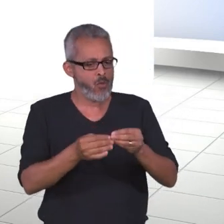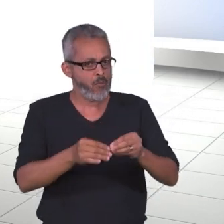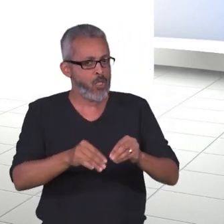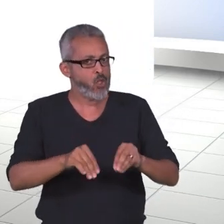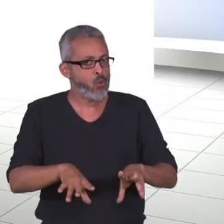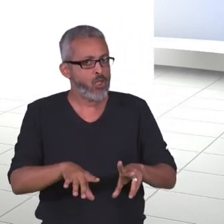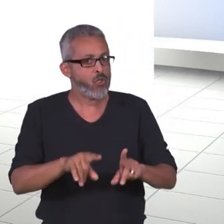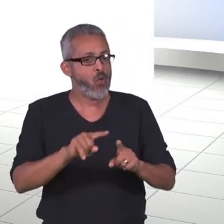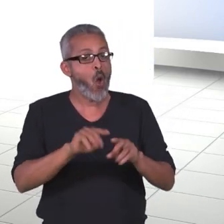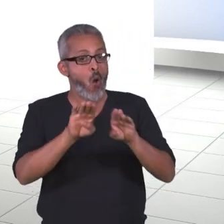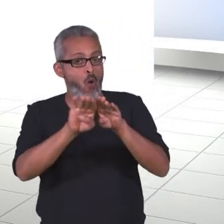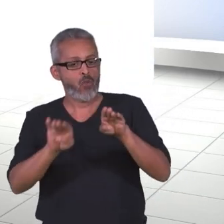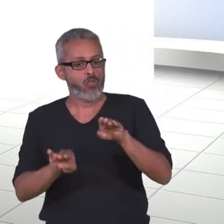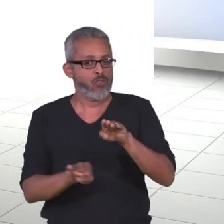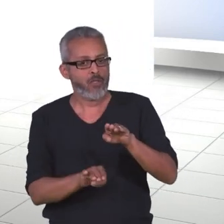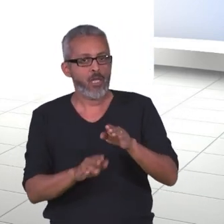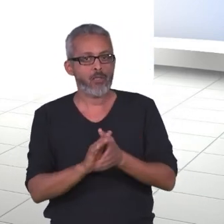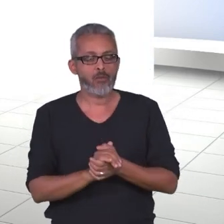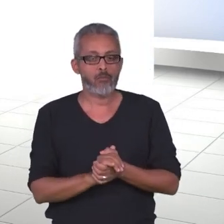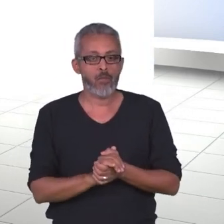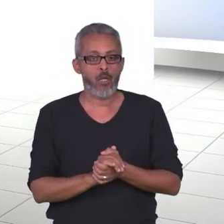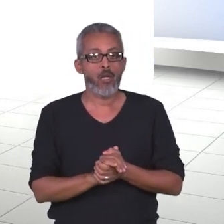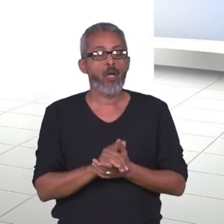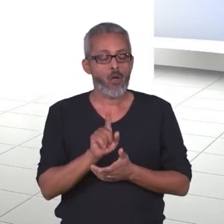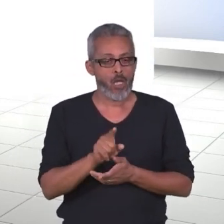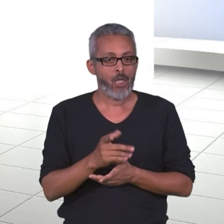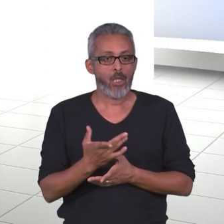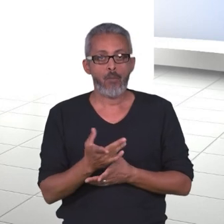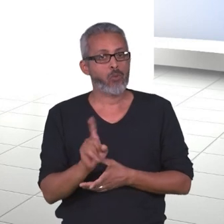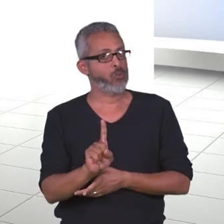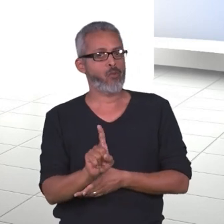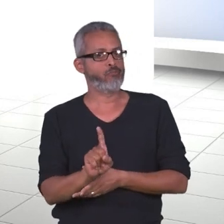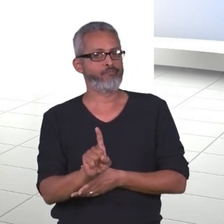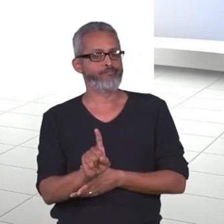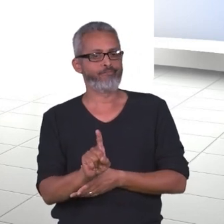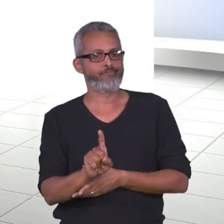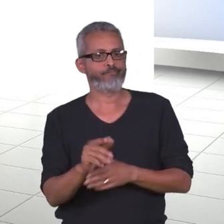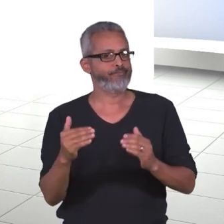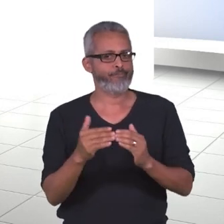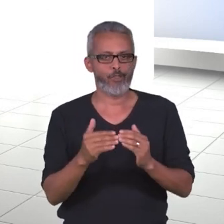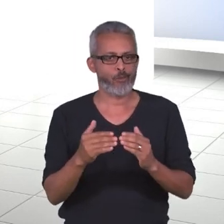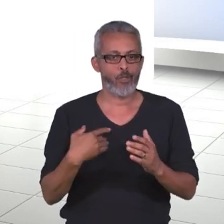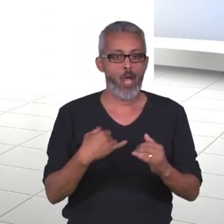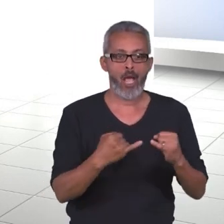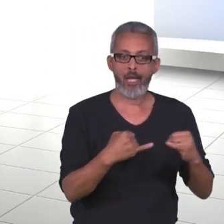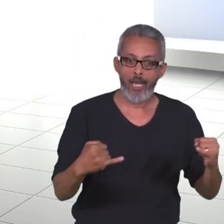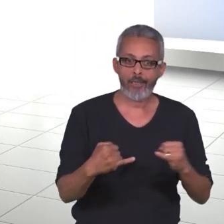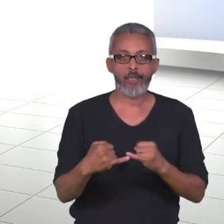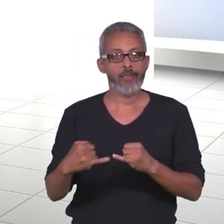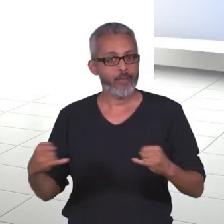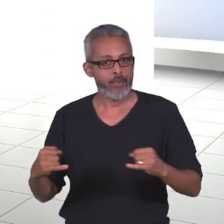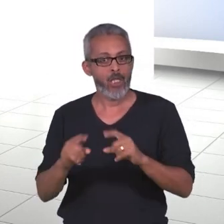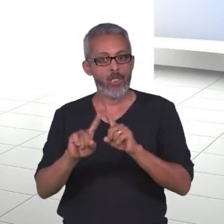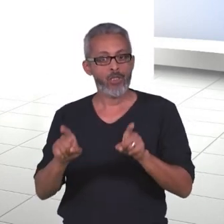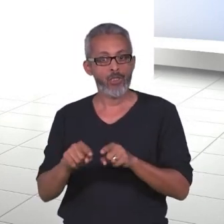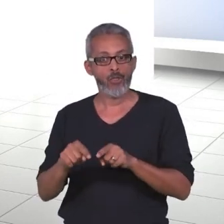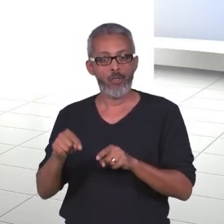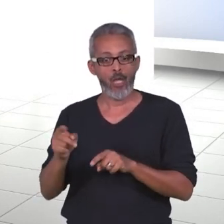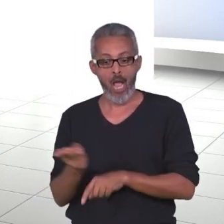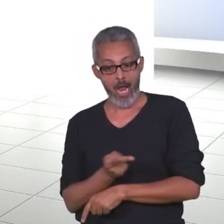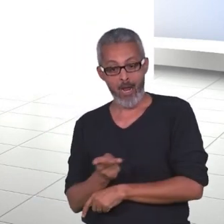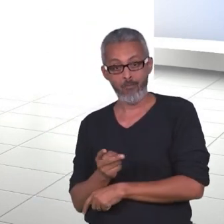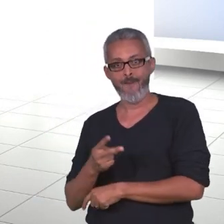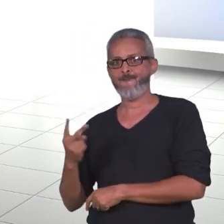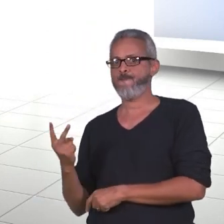Causar prejuízo ou estar em desvantagem. O que também não se aplica, pois já vimos que tanto as retas quanto